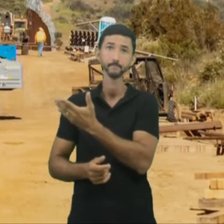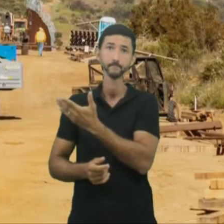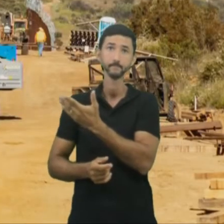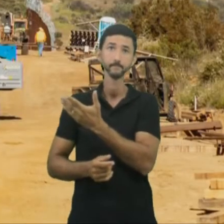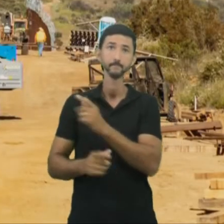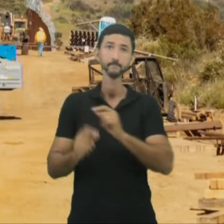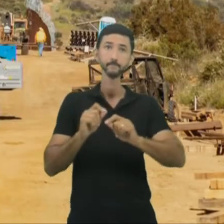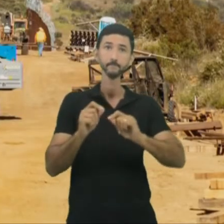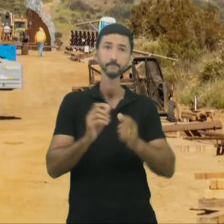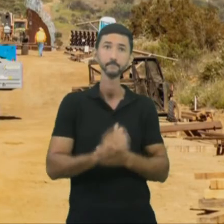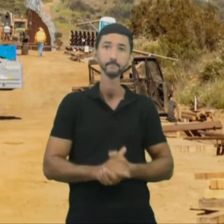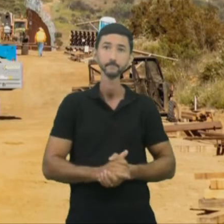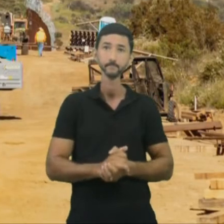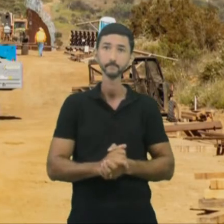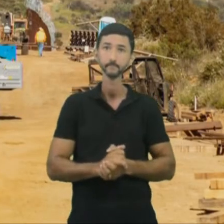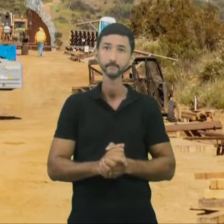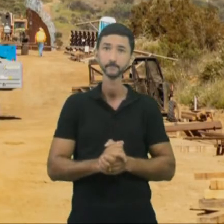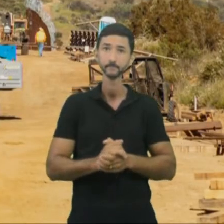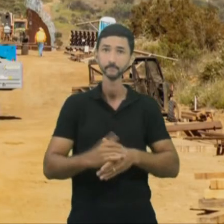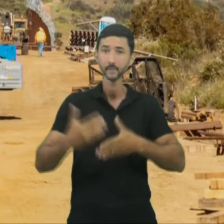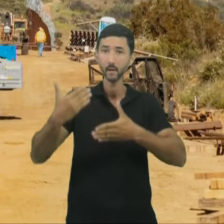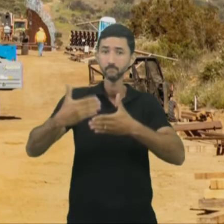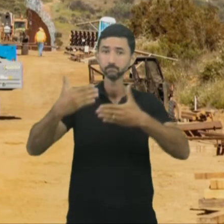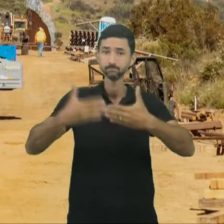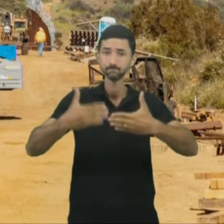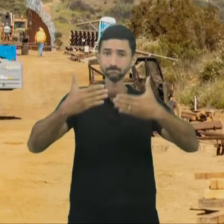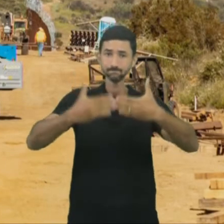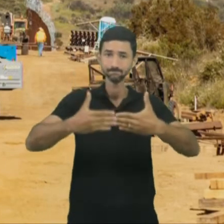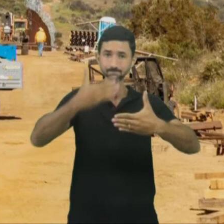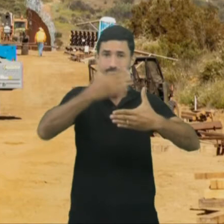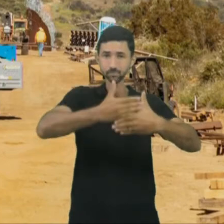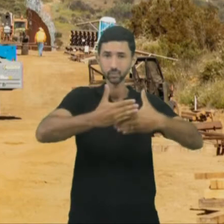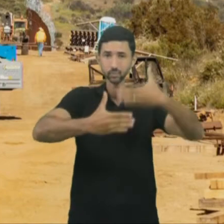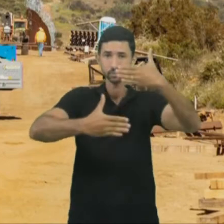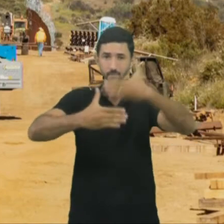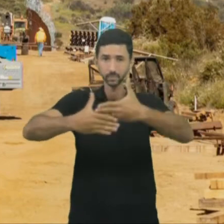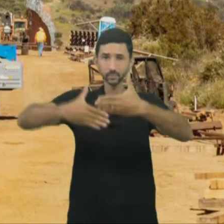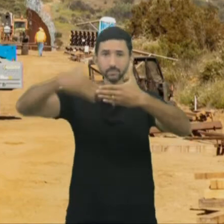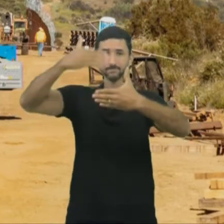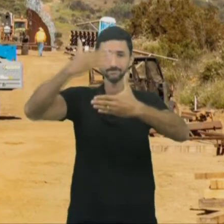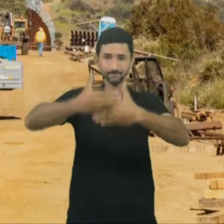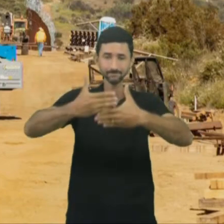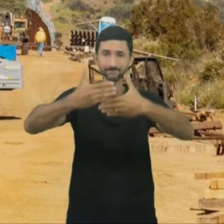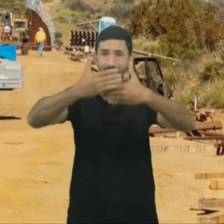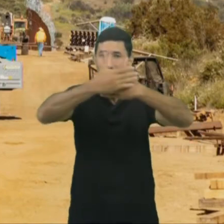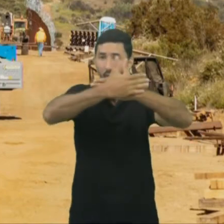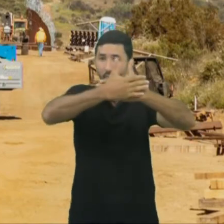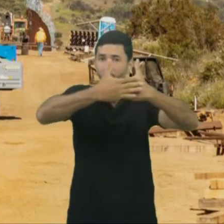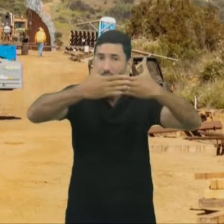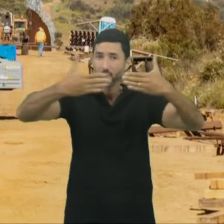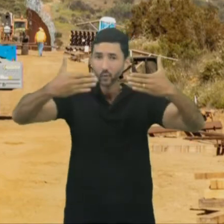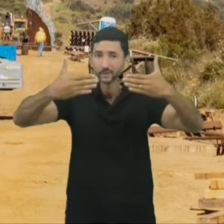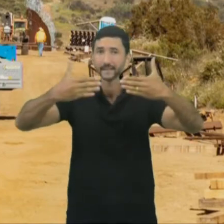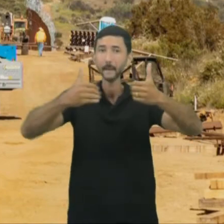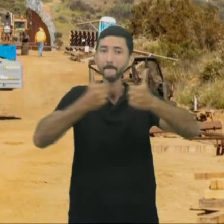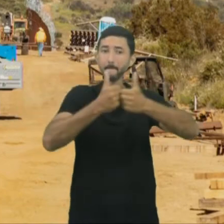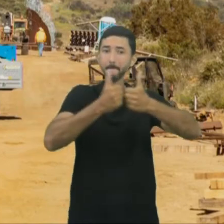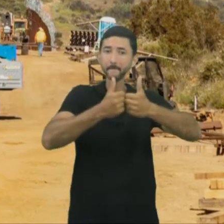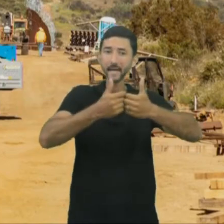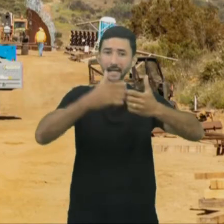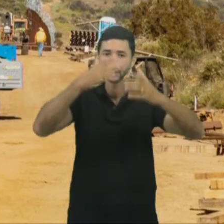coisa que é um dos pontos de discussão no mundo atual, que é o muro na fronteira com o